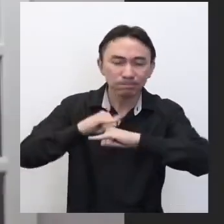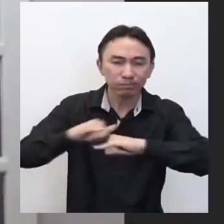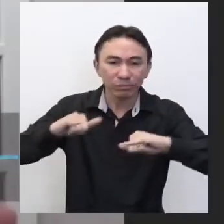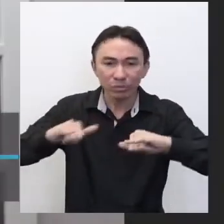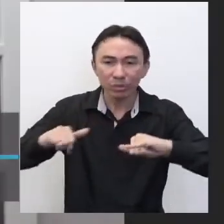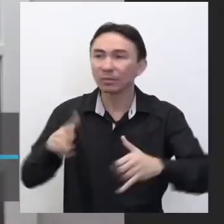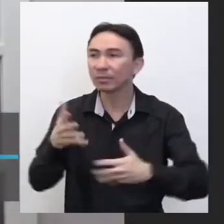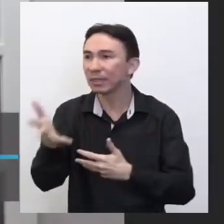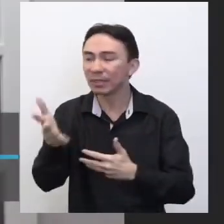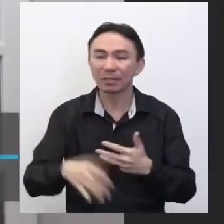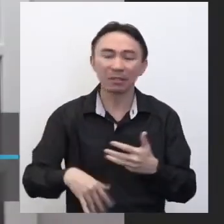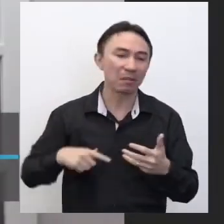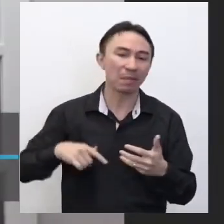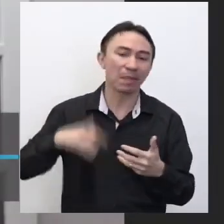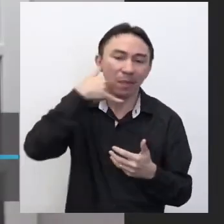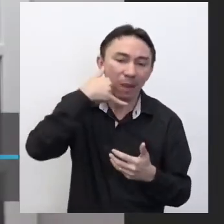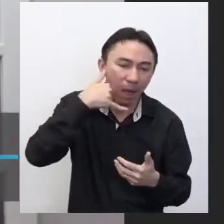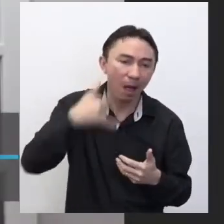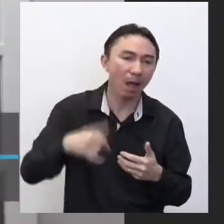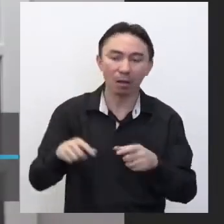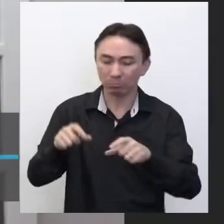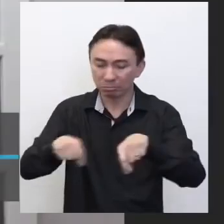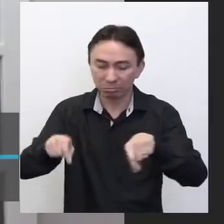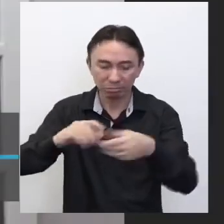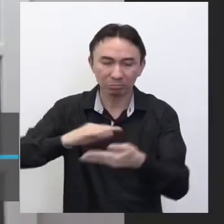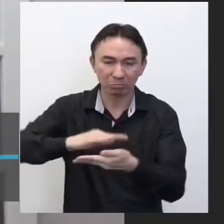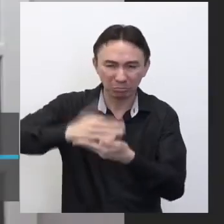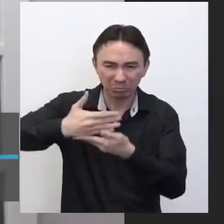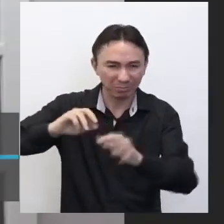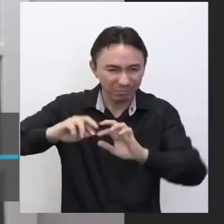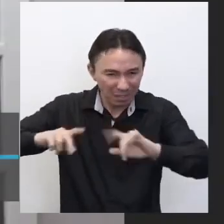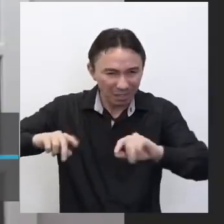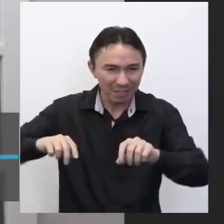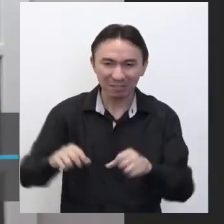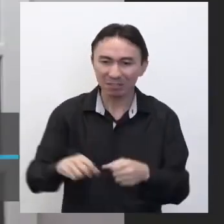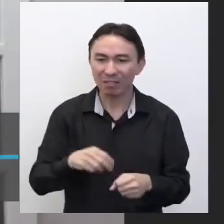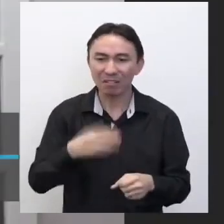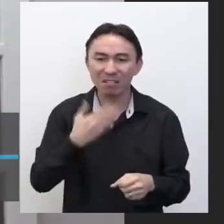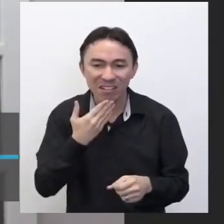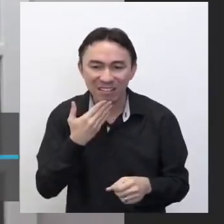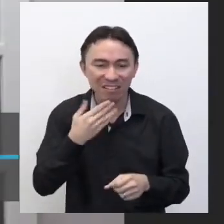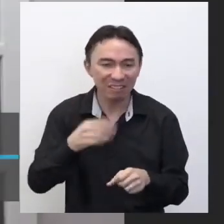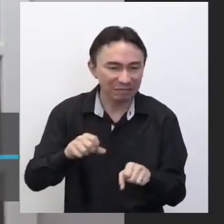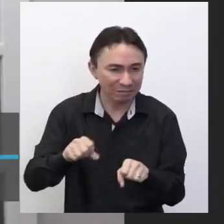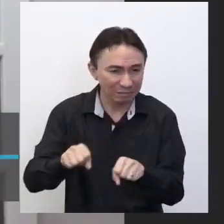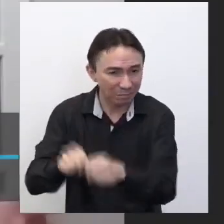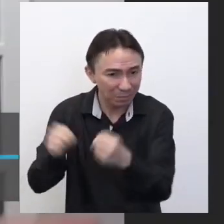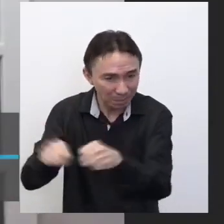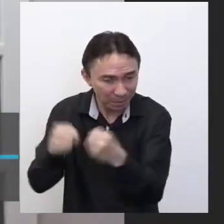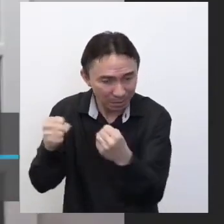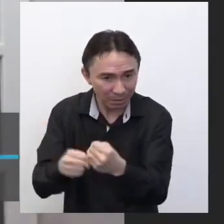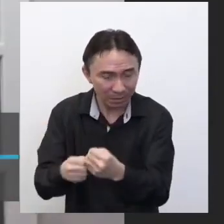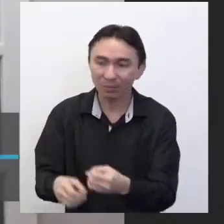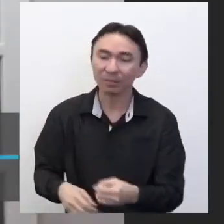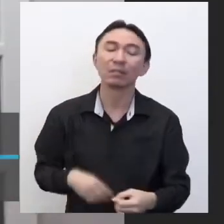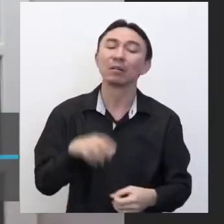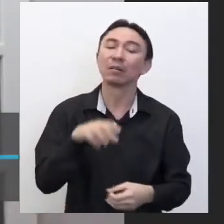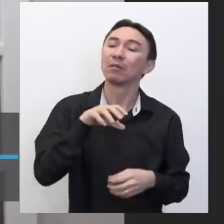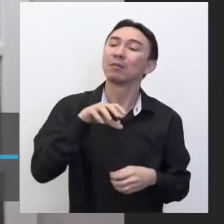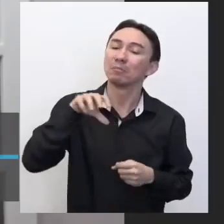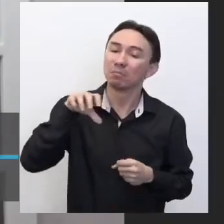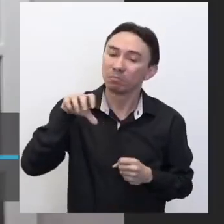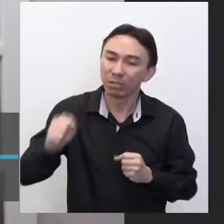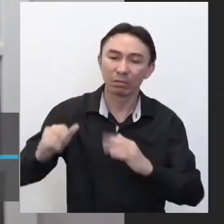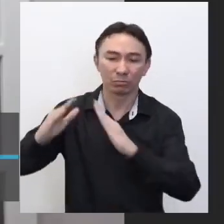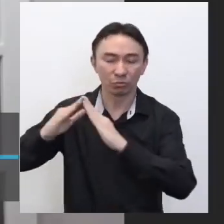defeitos, celulares, tablets, notebooks. Então, essa campanha, que se chama Abra a Gaveta, eles pegam na sua casa o aparelho